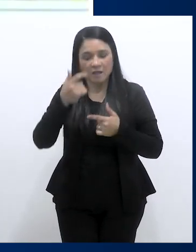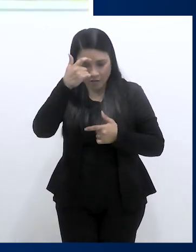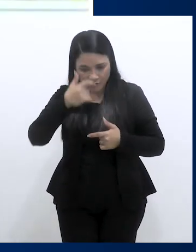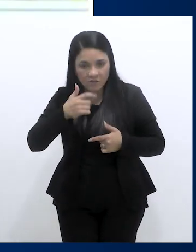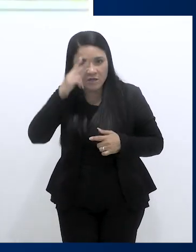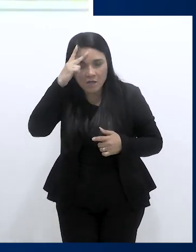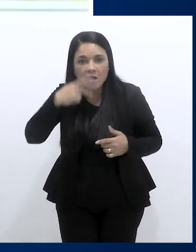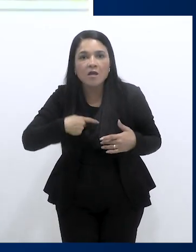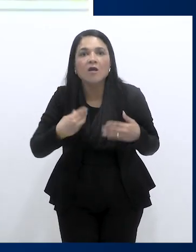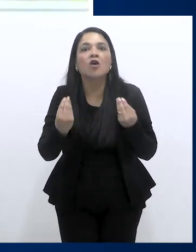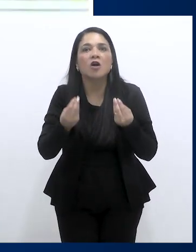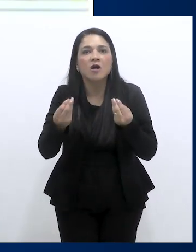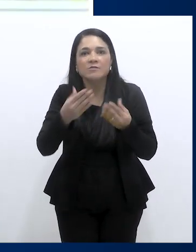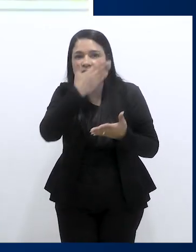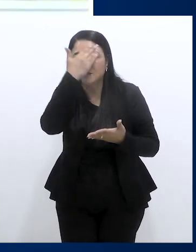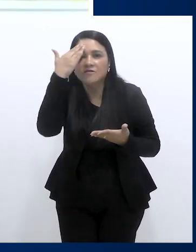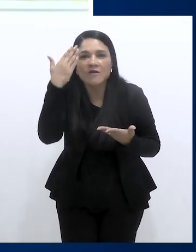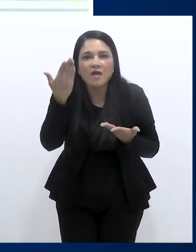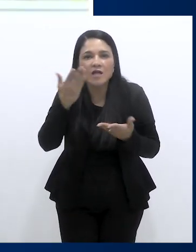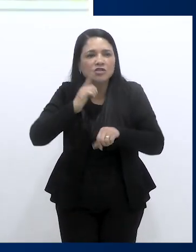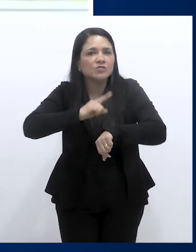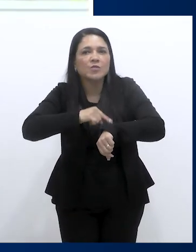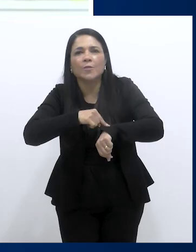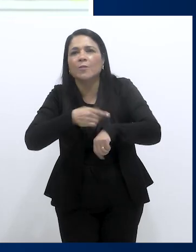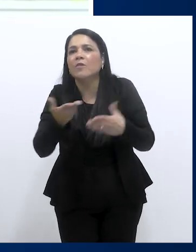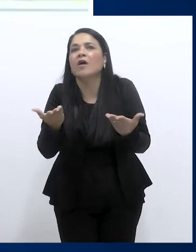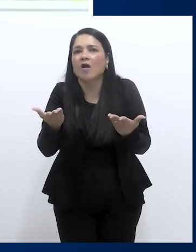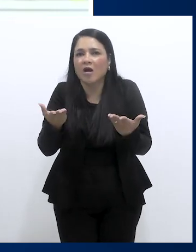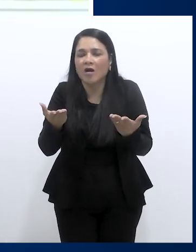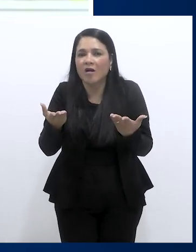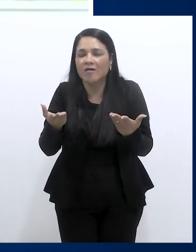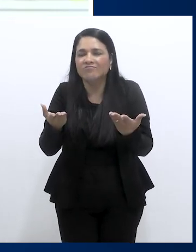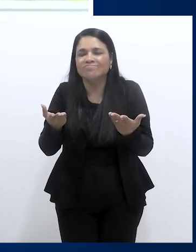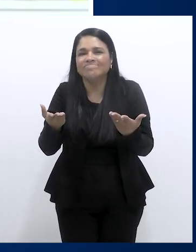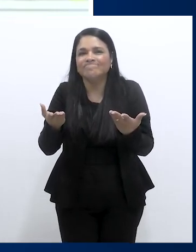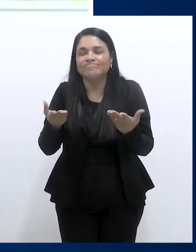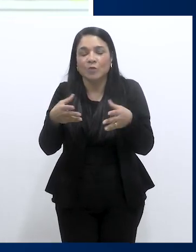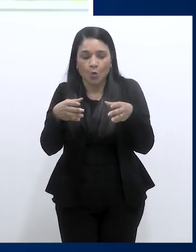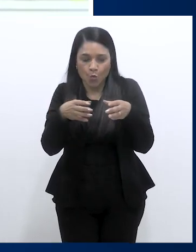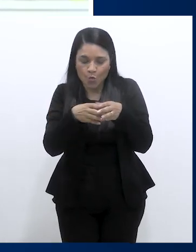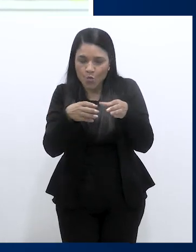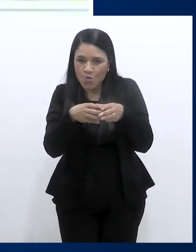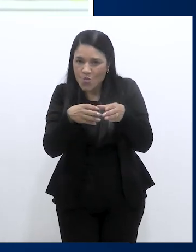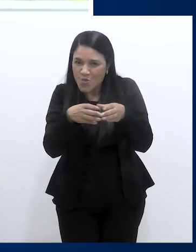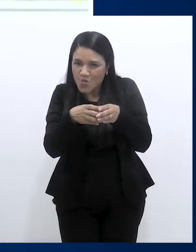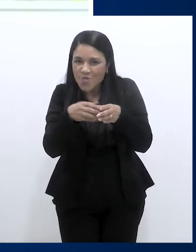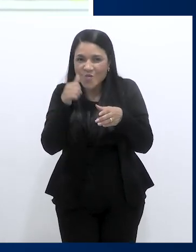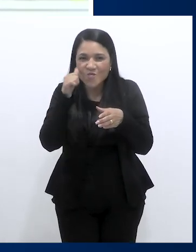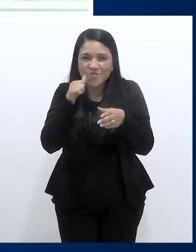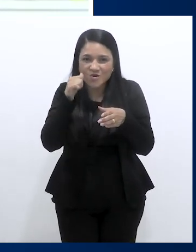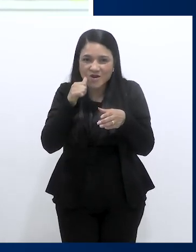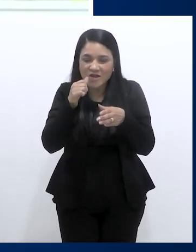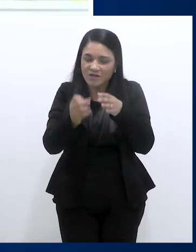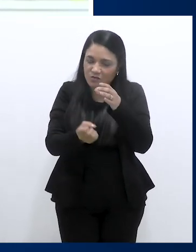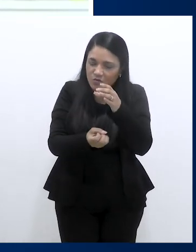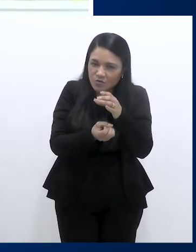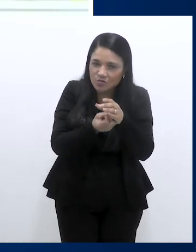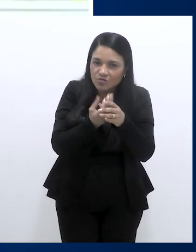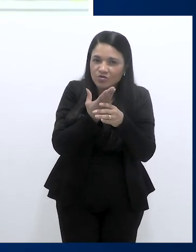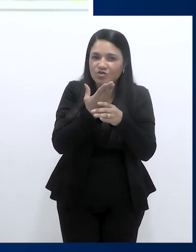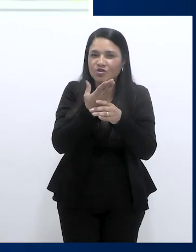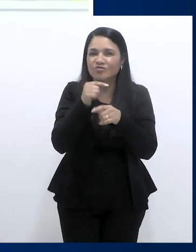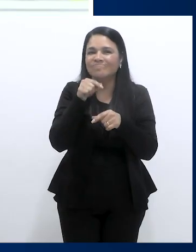perfeita. E você? E que horas que você se diverte? Que horas que você... Então, esse grupo,